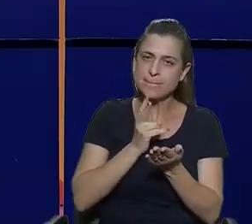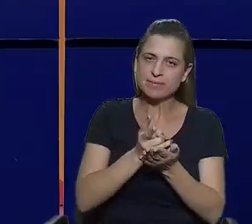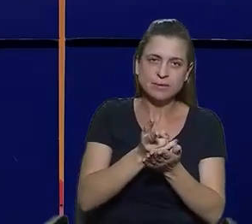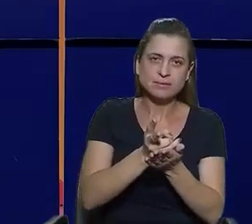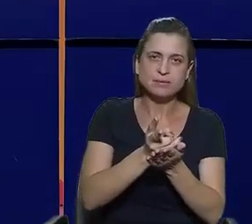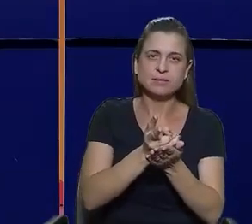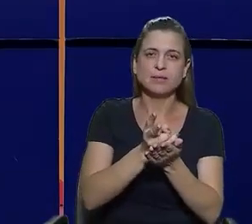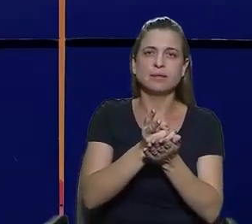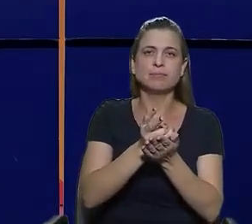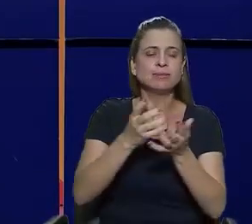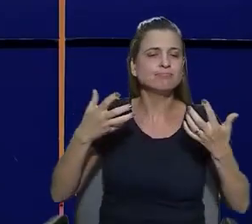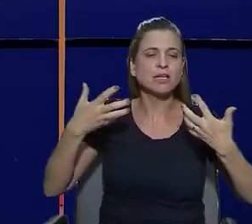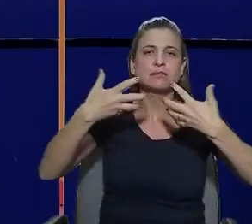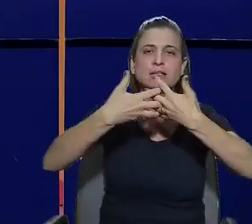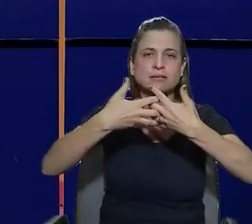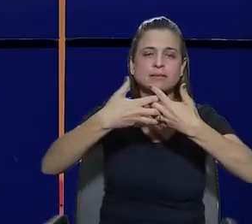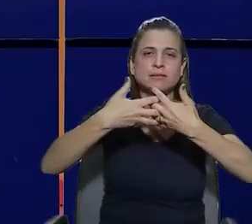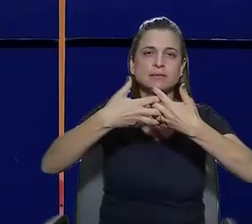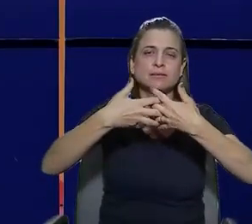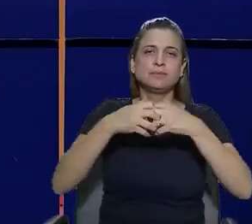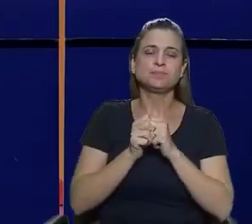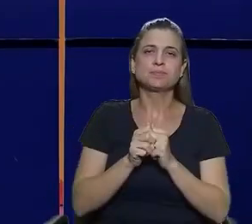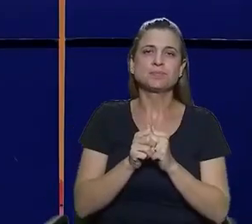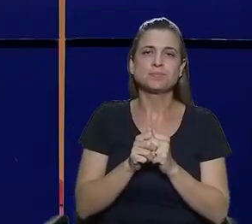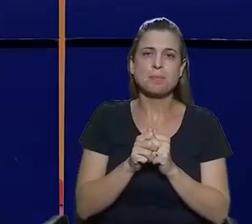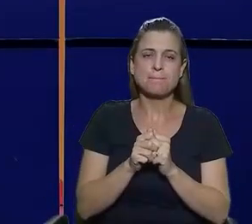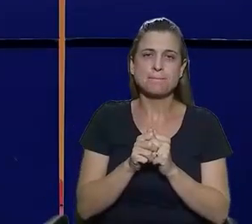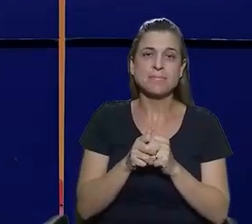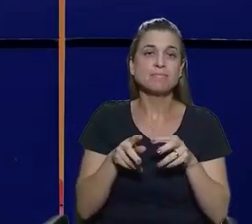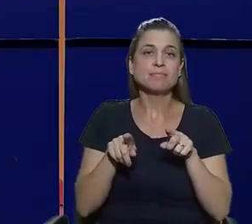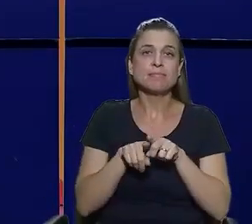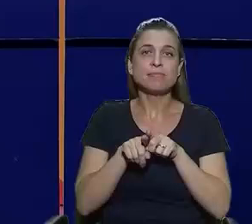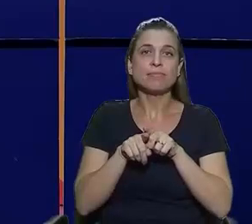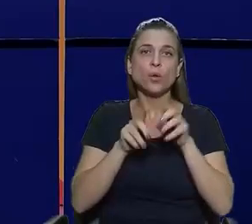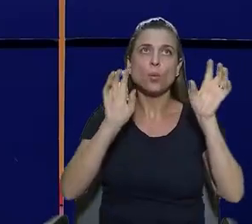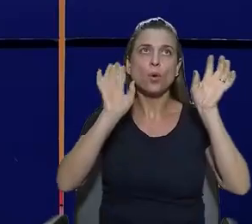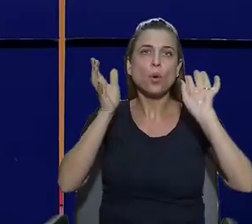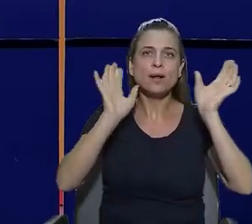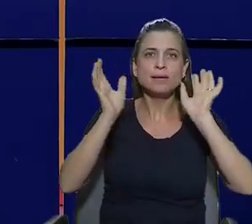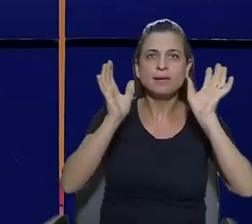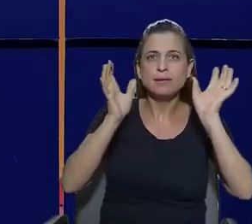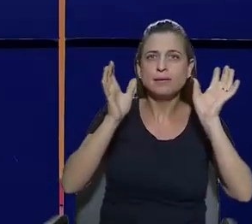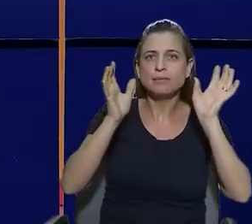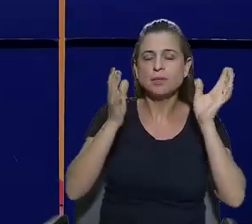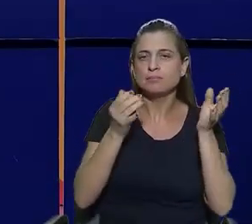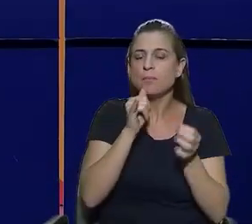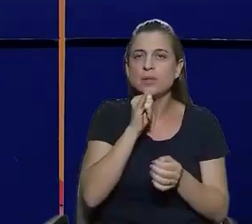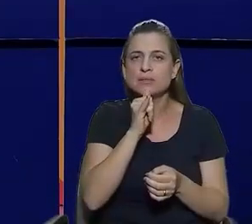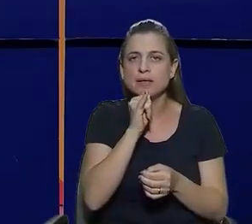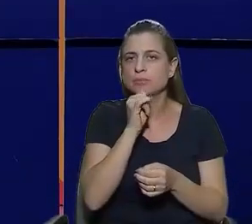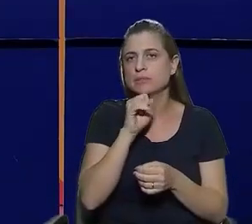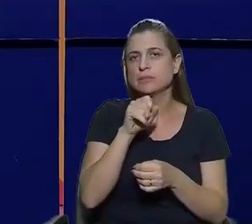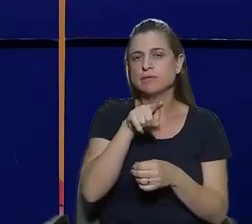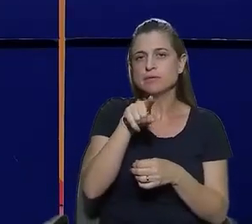completamente entrelaçados. E o clima também, porque é impossível você ir ao Amazonas